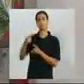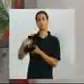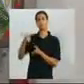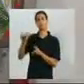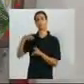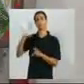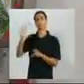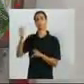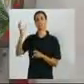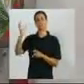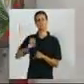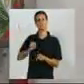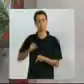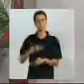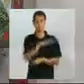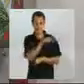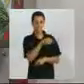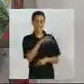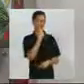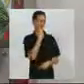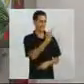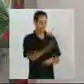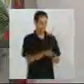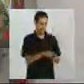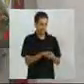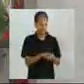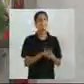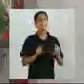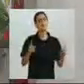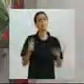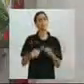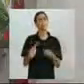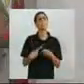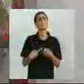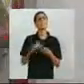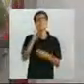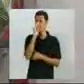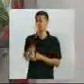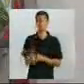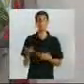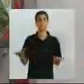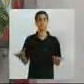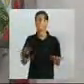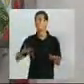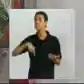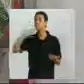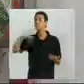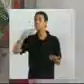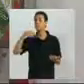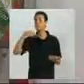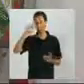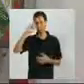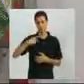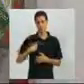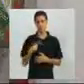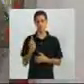que é com certeza um dos mais interessados, mas o município deixou claro que não tem condições de implantar, de implementar a guarda